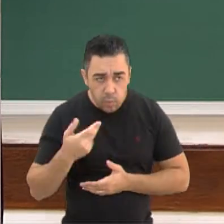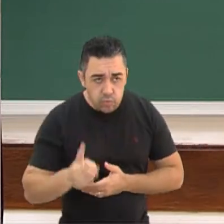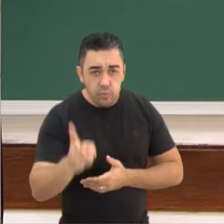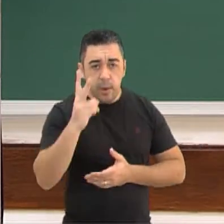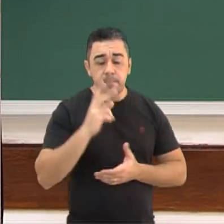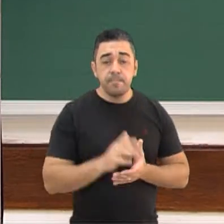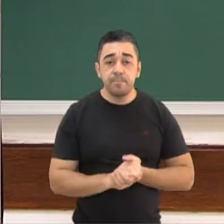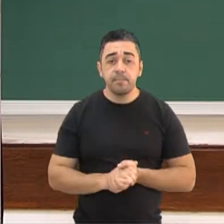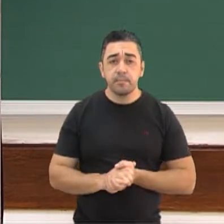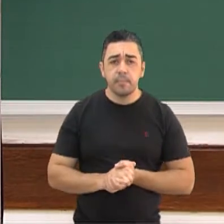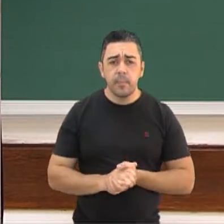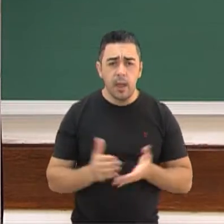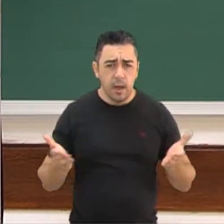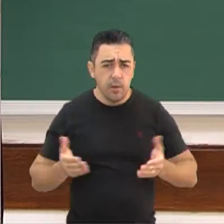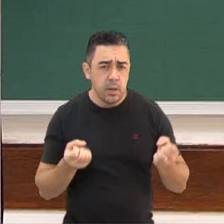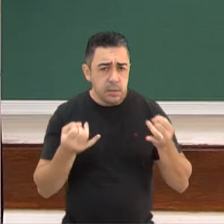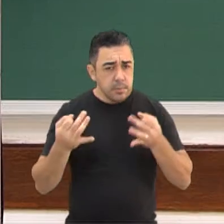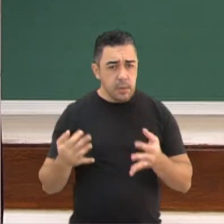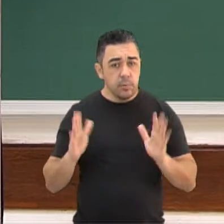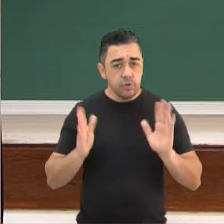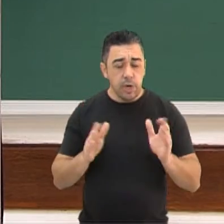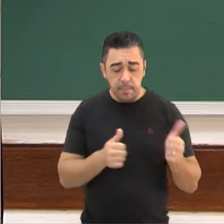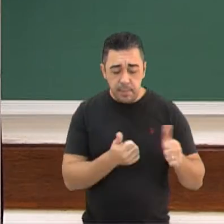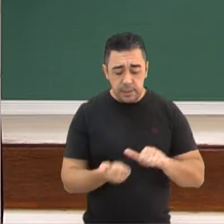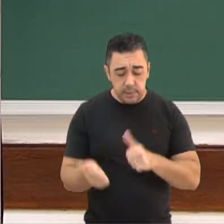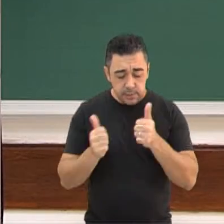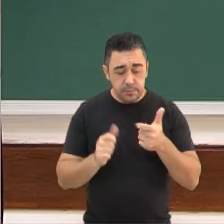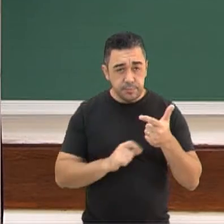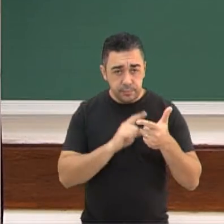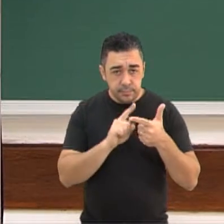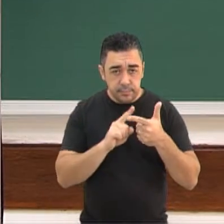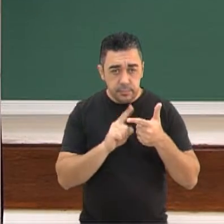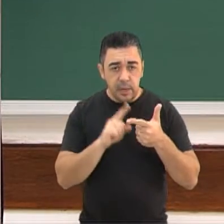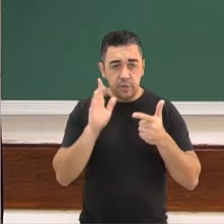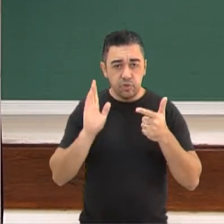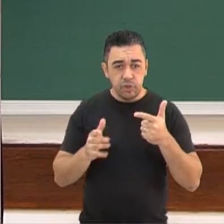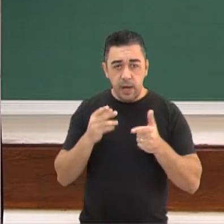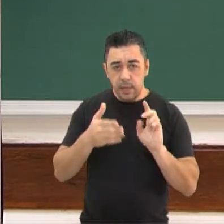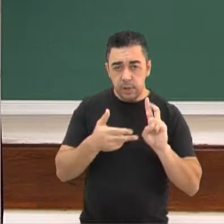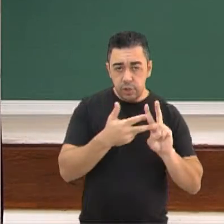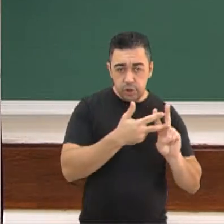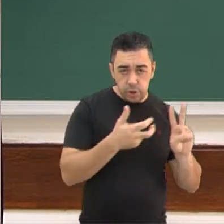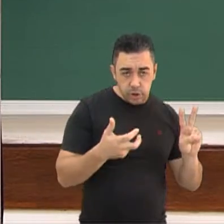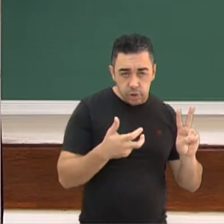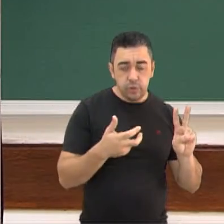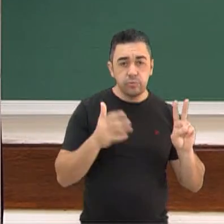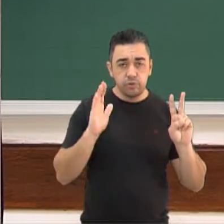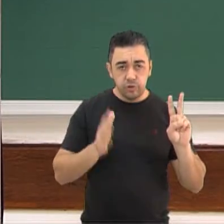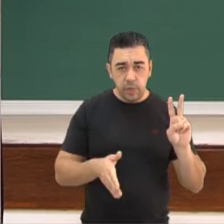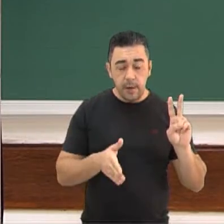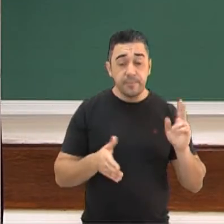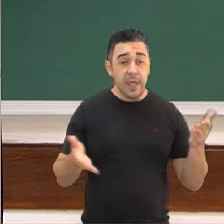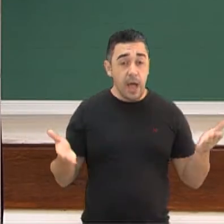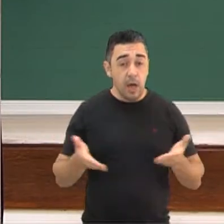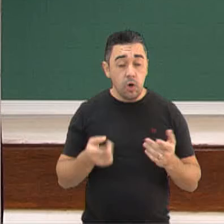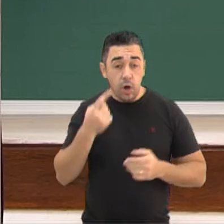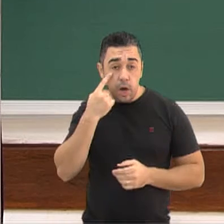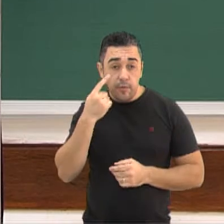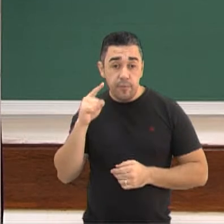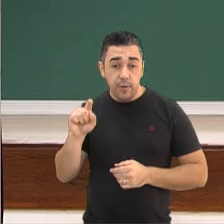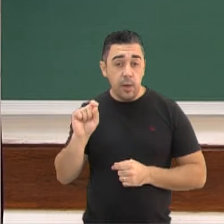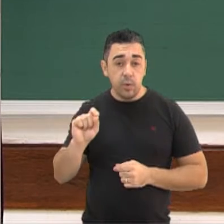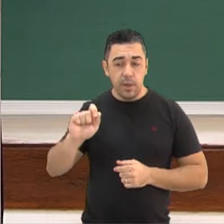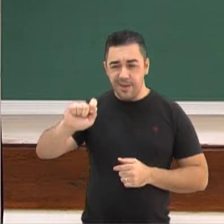frente. Falamos do batismo, falamos do ritual da tucandeira. Então, cristão, indígena, agora vamos para a